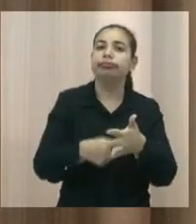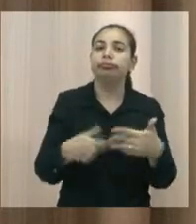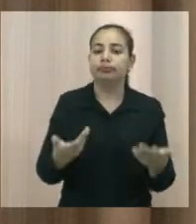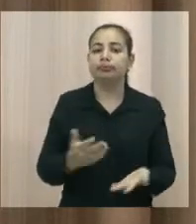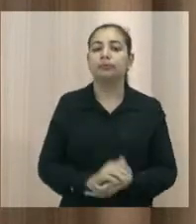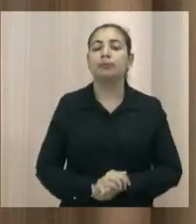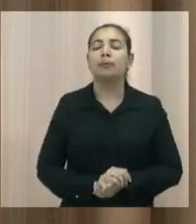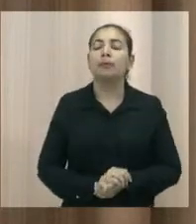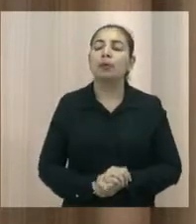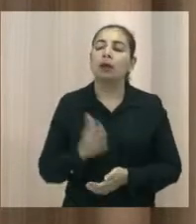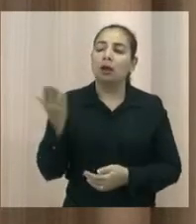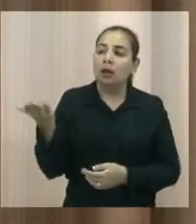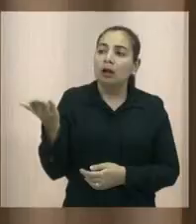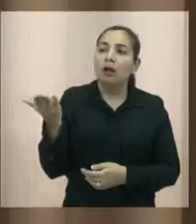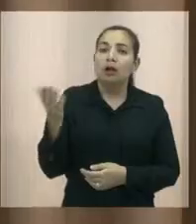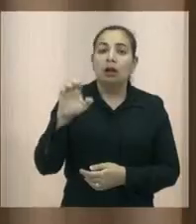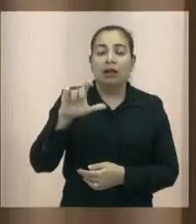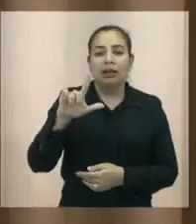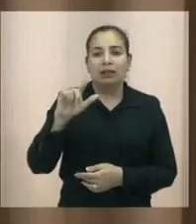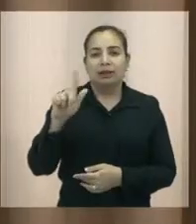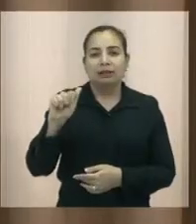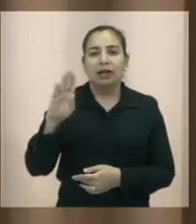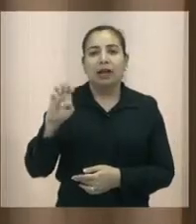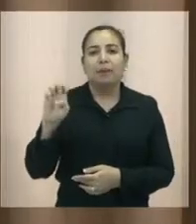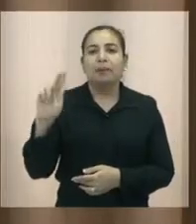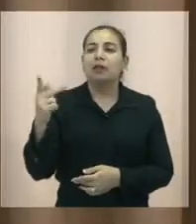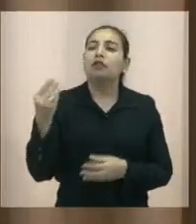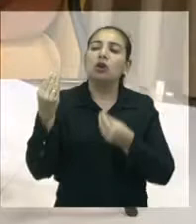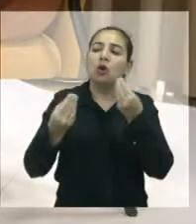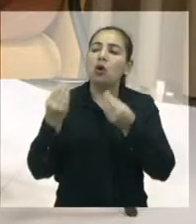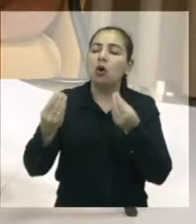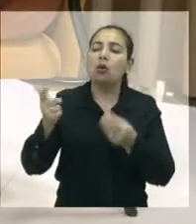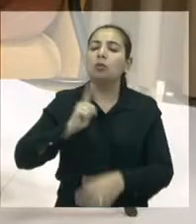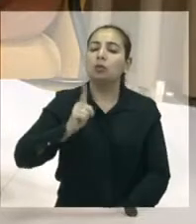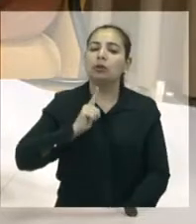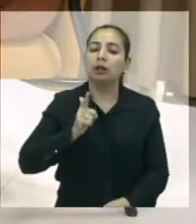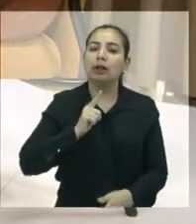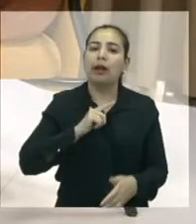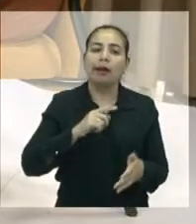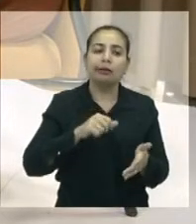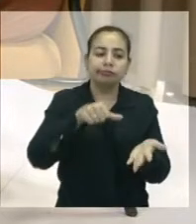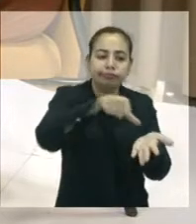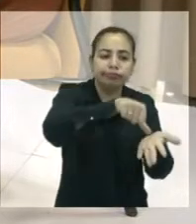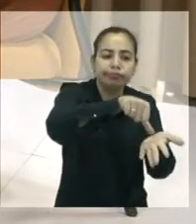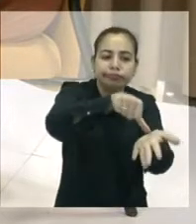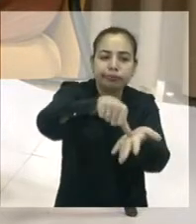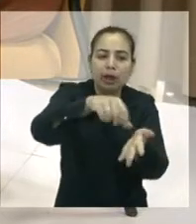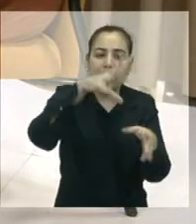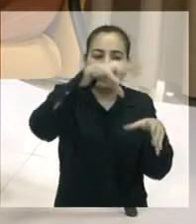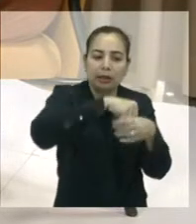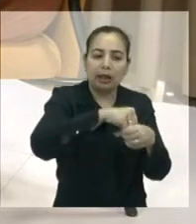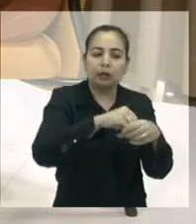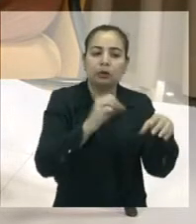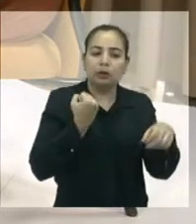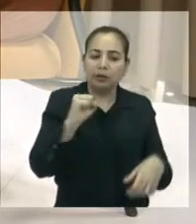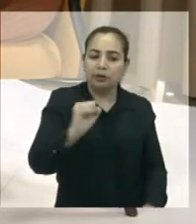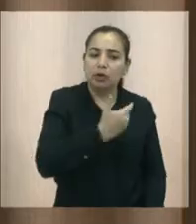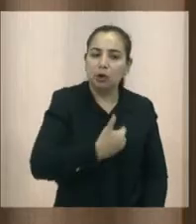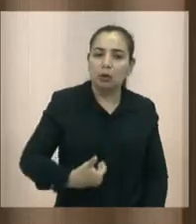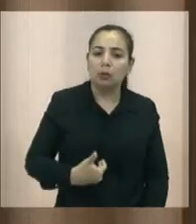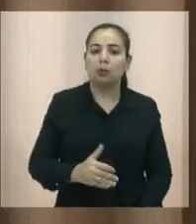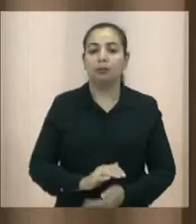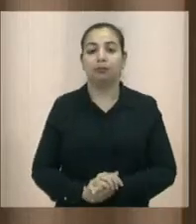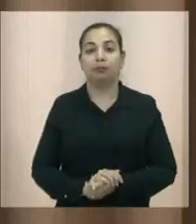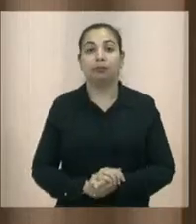sabe sobre a existência desse núcleo, fala um pouquinho para a gente de que maneira e em seguida a gente conversa sobre os demais. Sim, o Núcleo